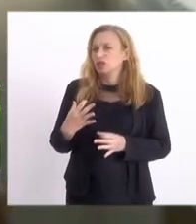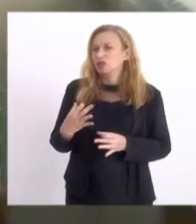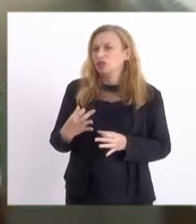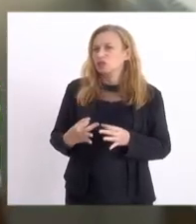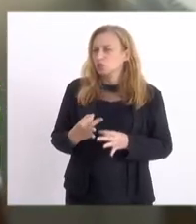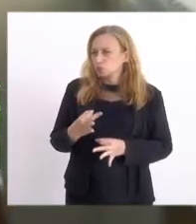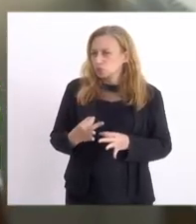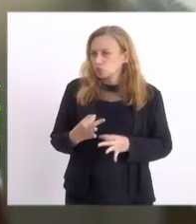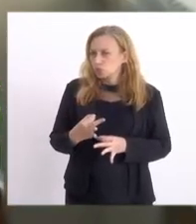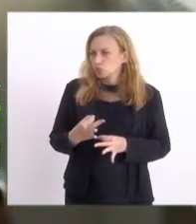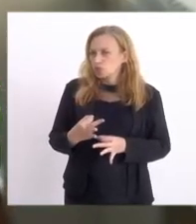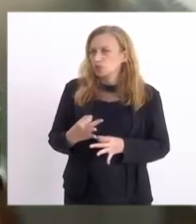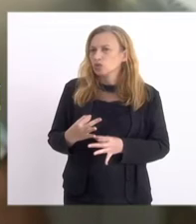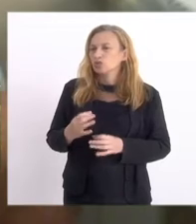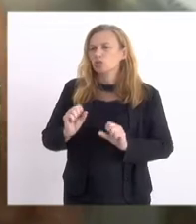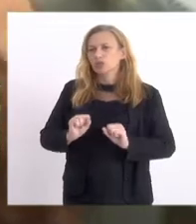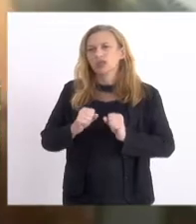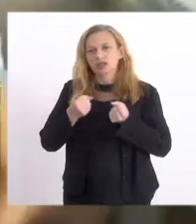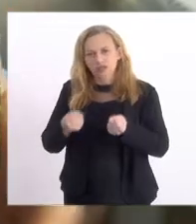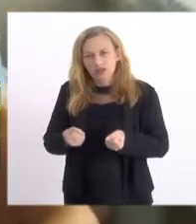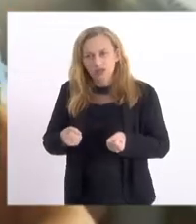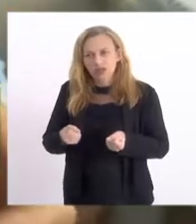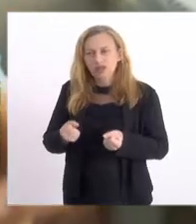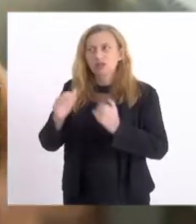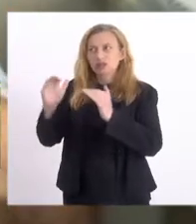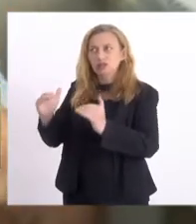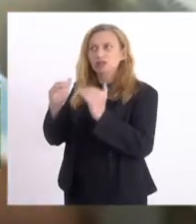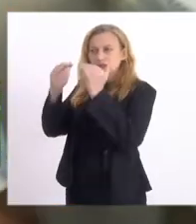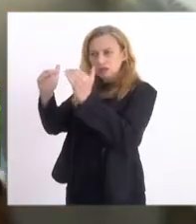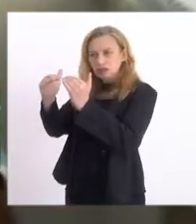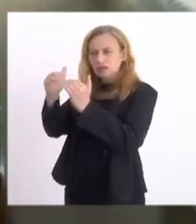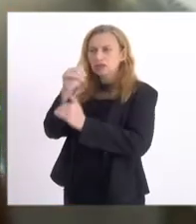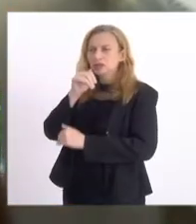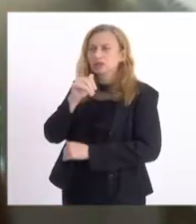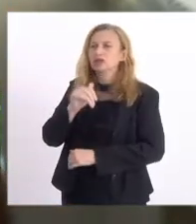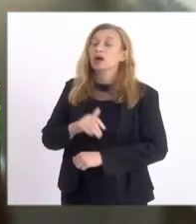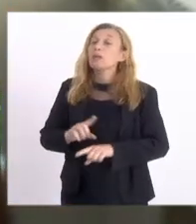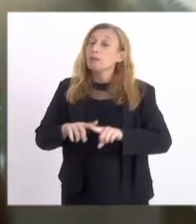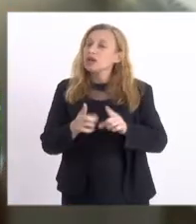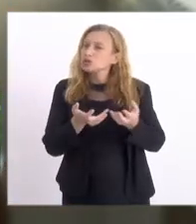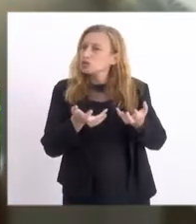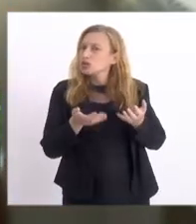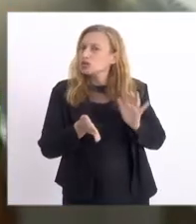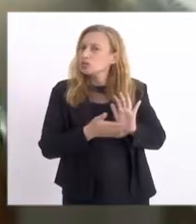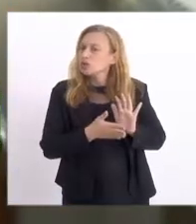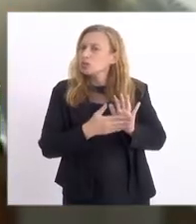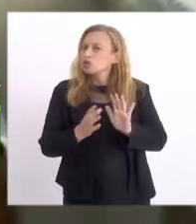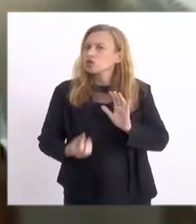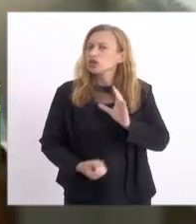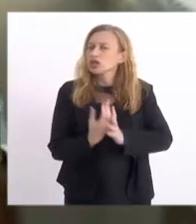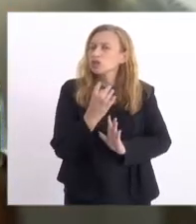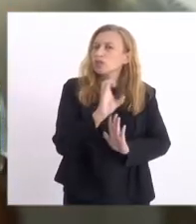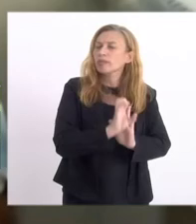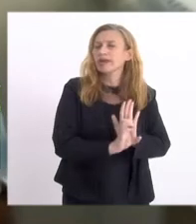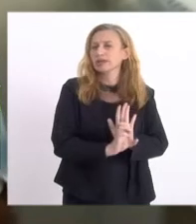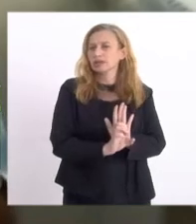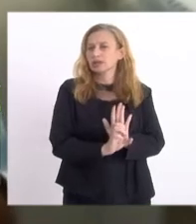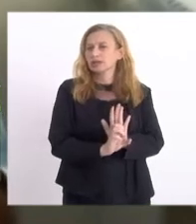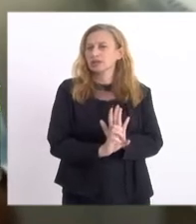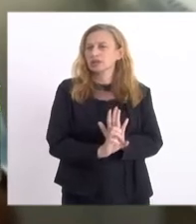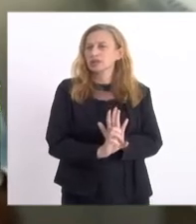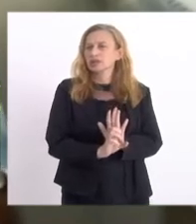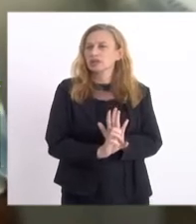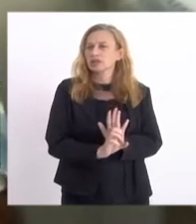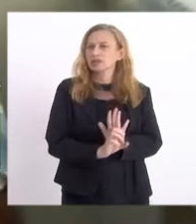Excelência está defendendo, eu acho que é jurídico, né? Mas eu queria propor uma emenda que